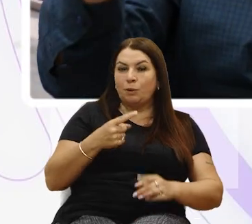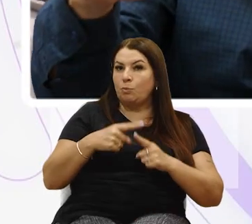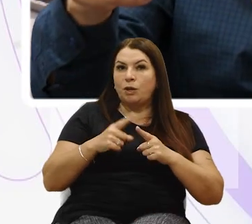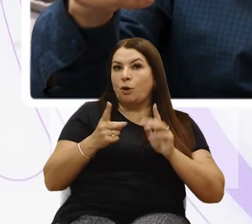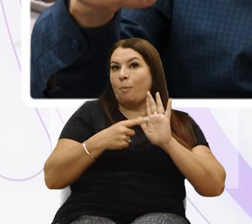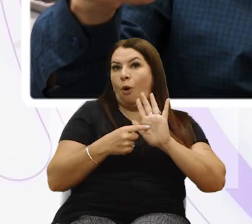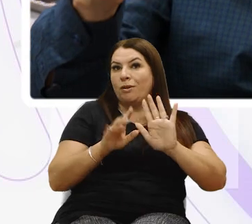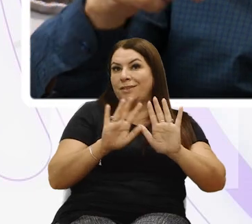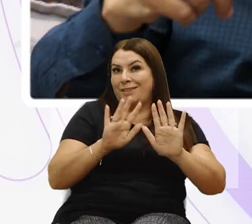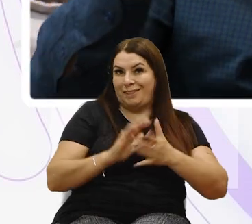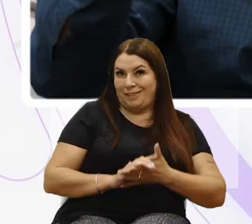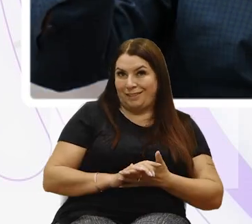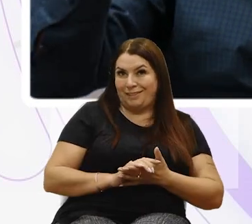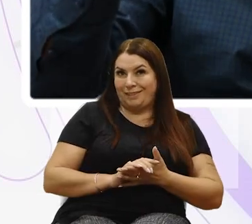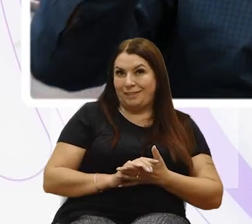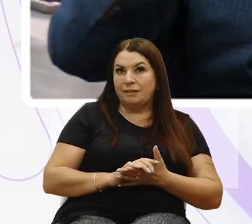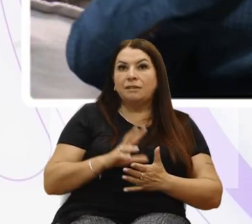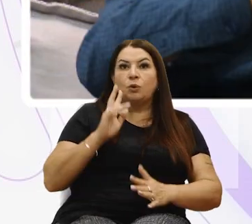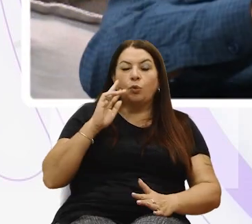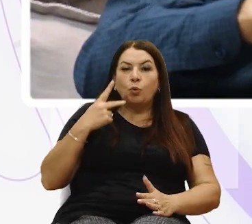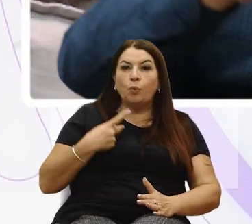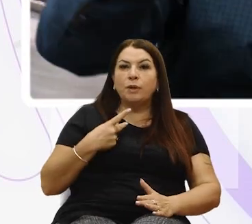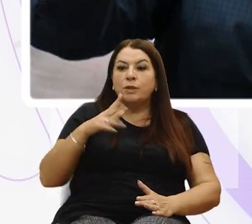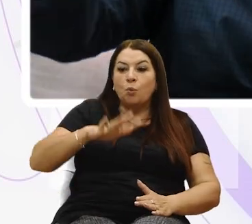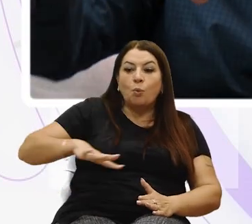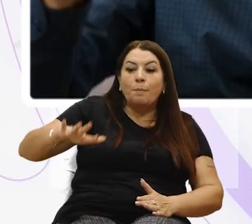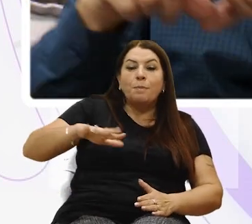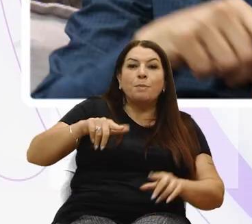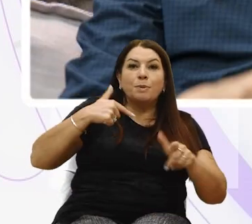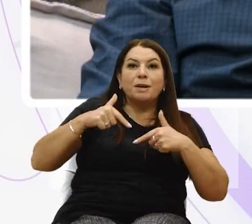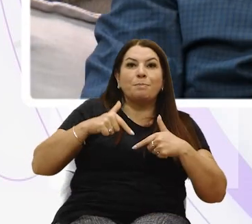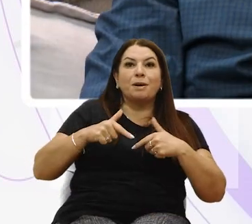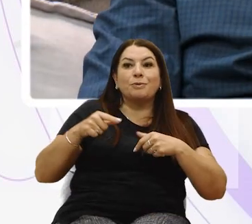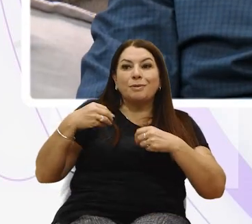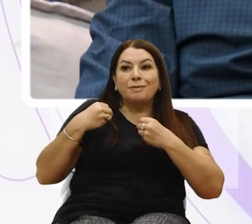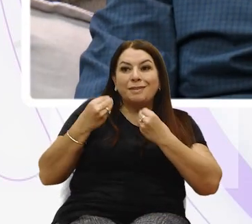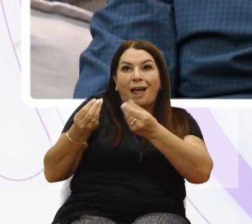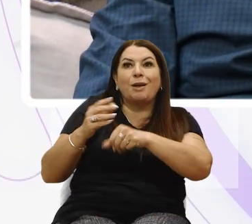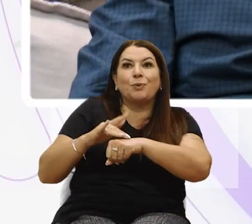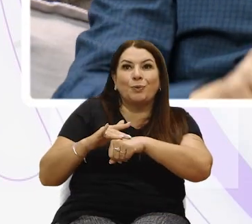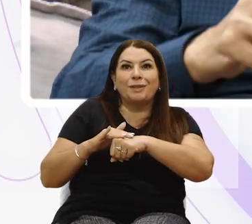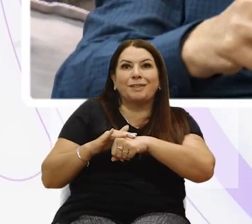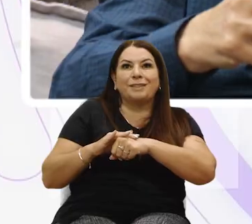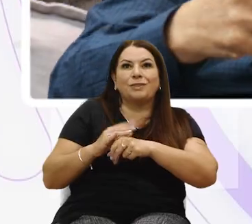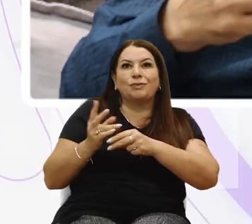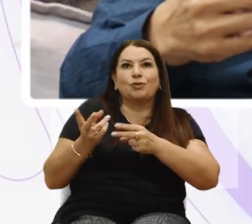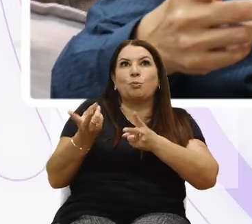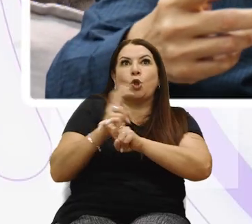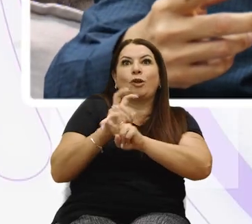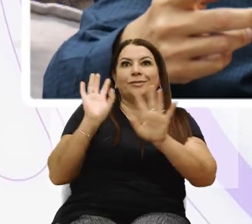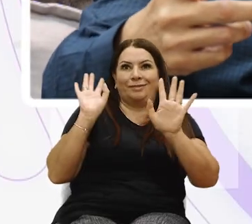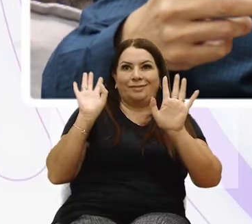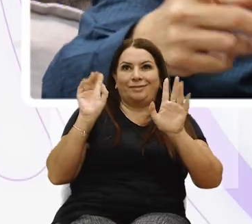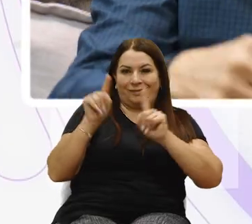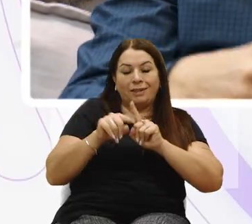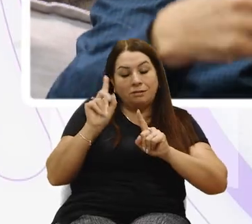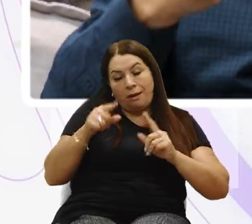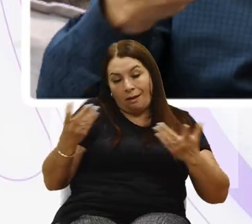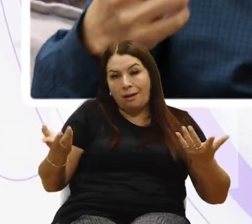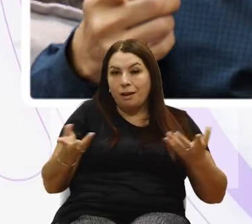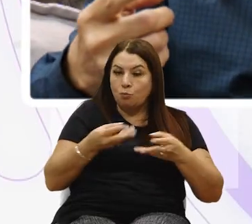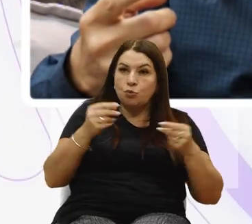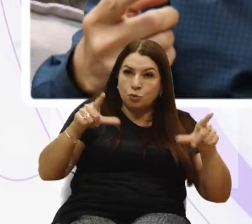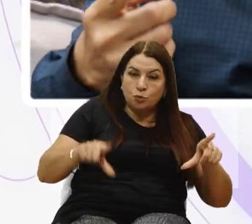não aparece, sabe? Ninguém reconhece que o ambiente de trabalho está adoecendo. É tóxico, né? insalubre. Sim, e sabe? Em